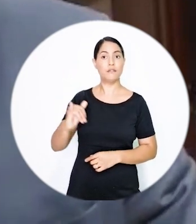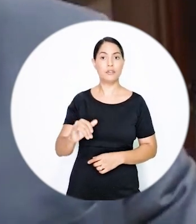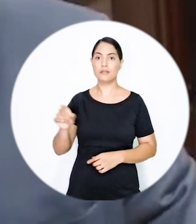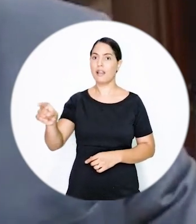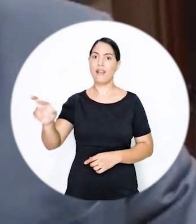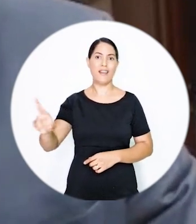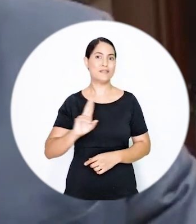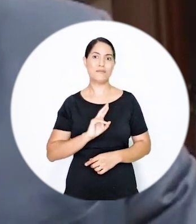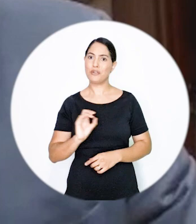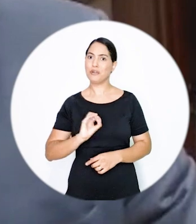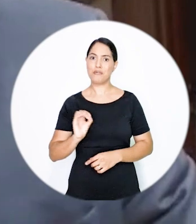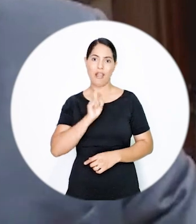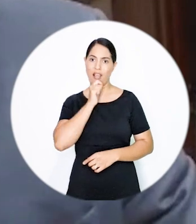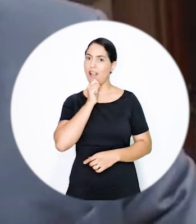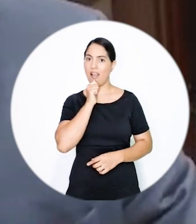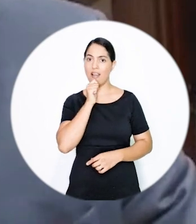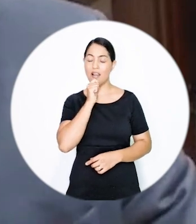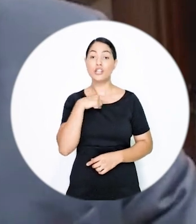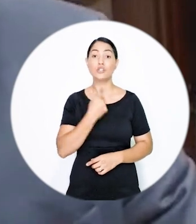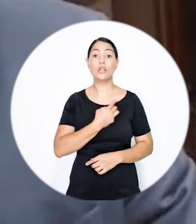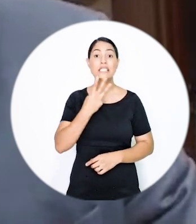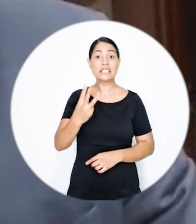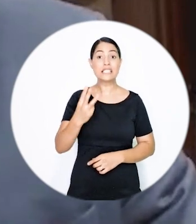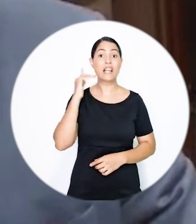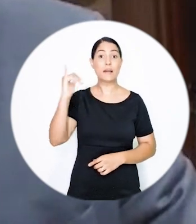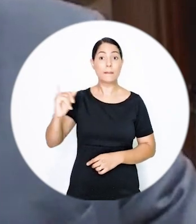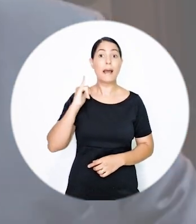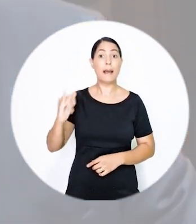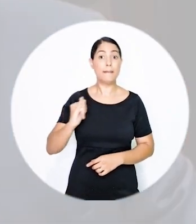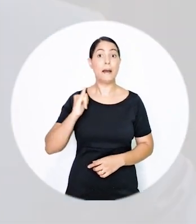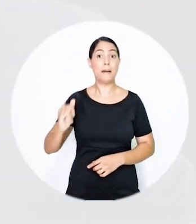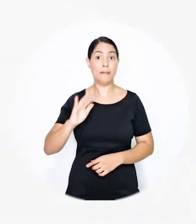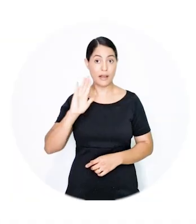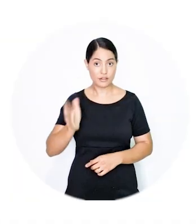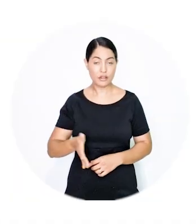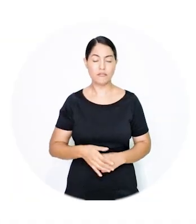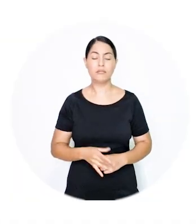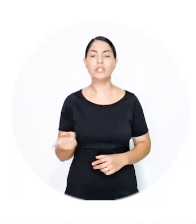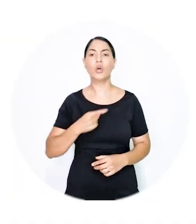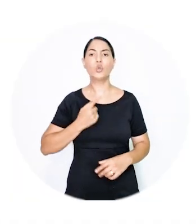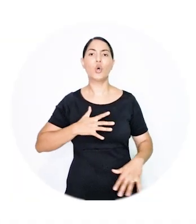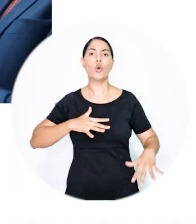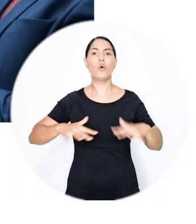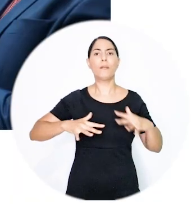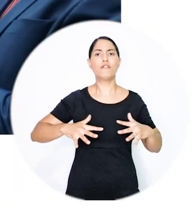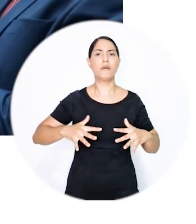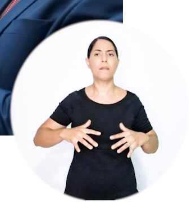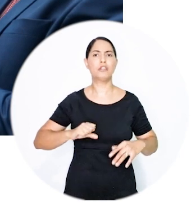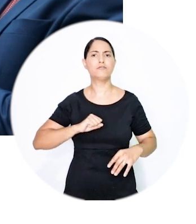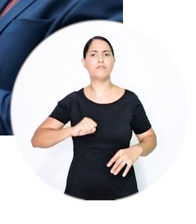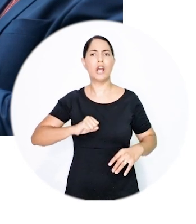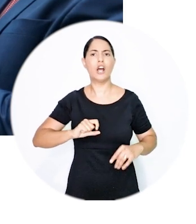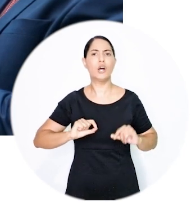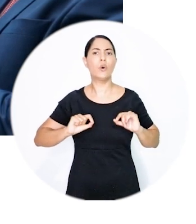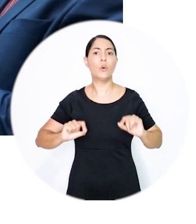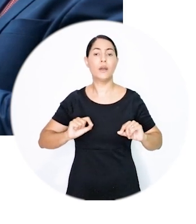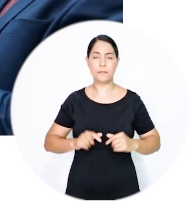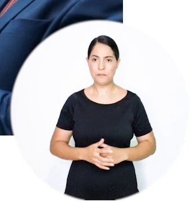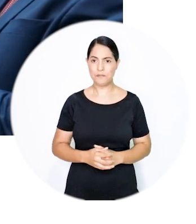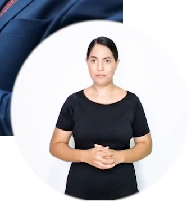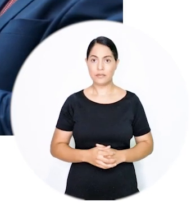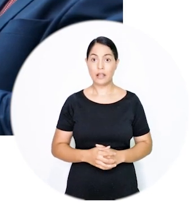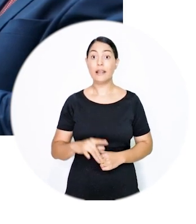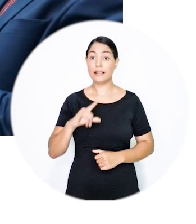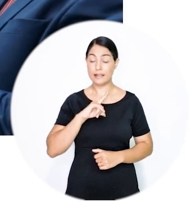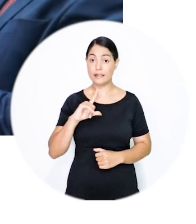empresa não respondeu nenhuma das nossas notificações, foram 3 notificações realizadas. E aí nós entendemos que nós precisamos fazer um movimento mais